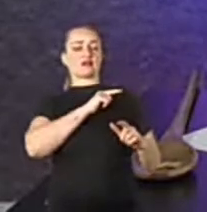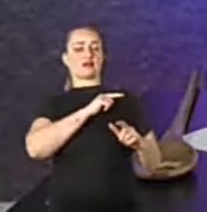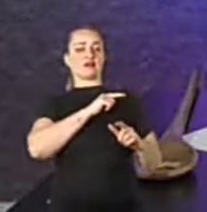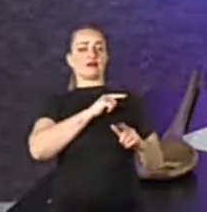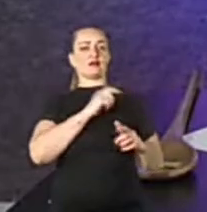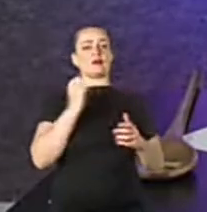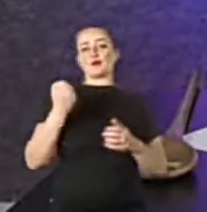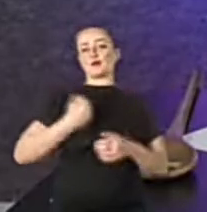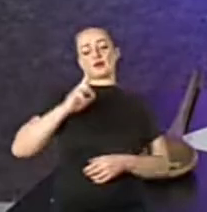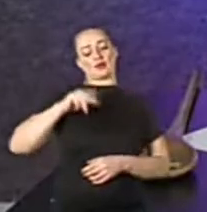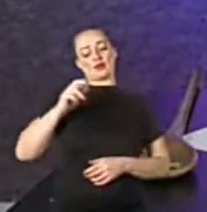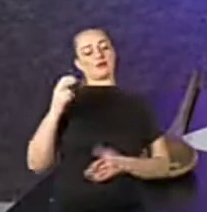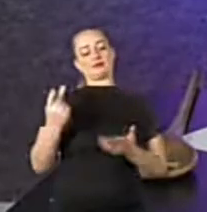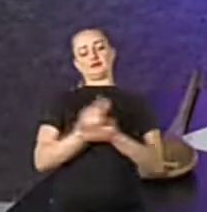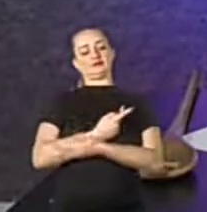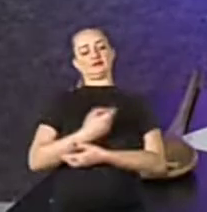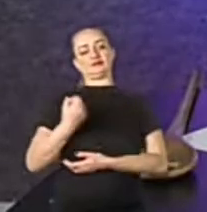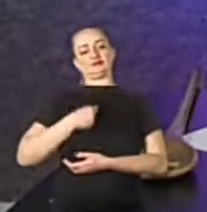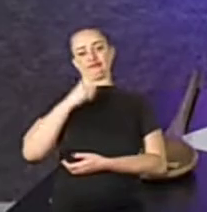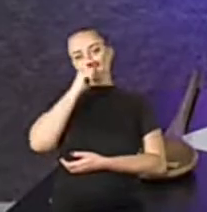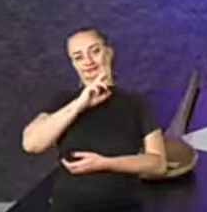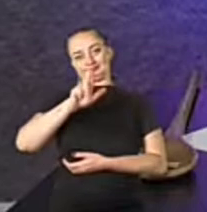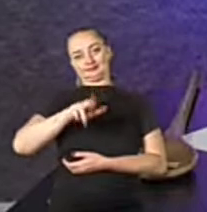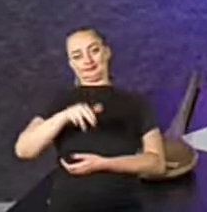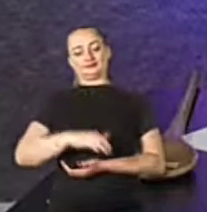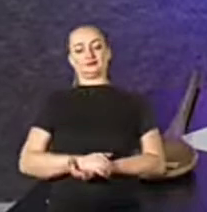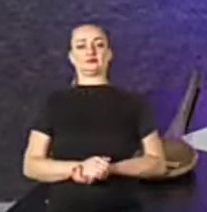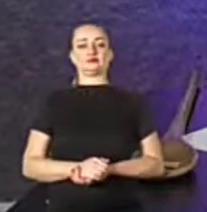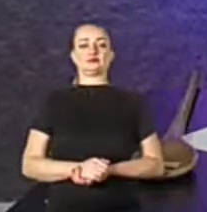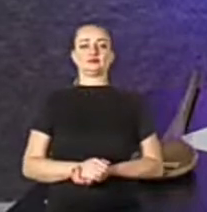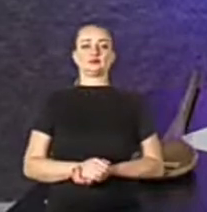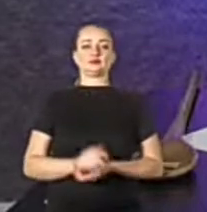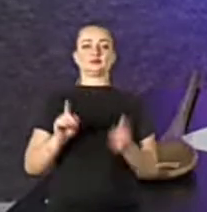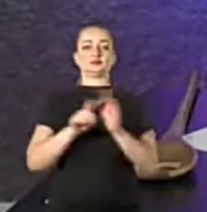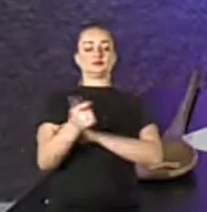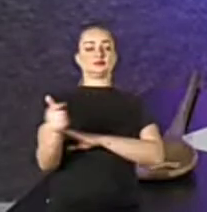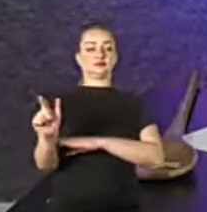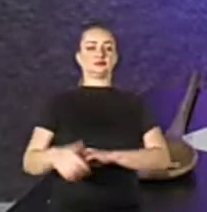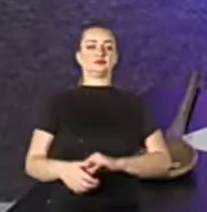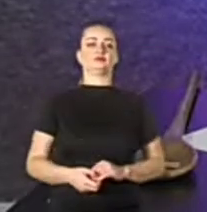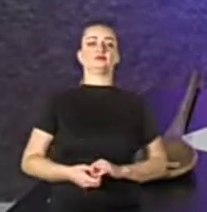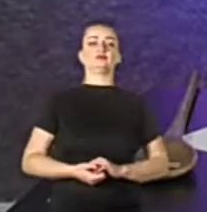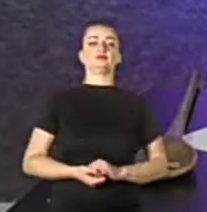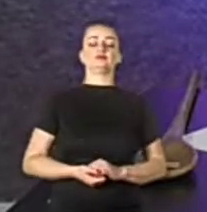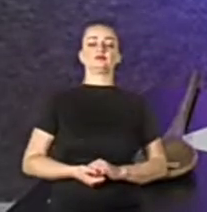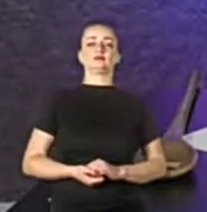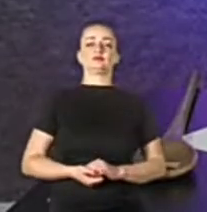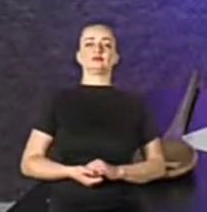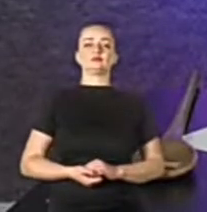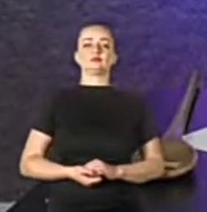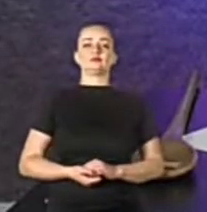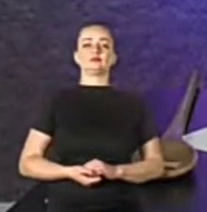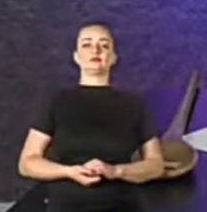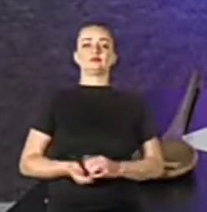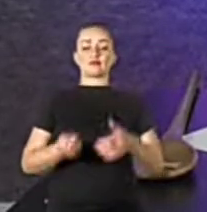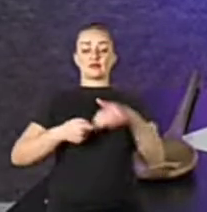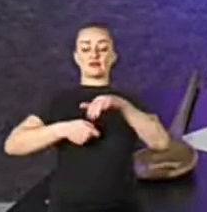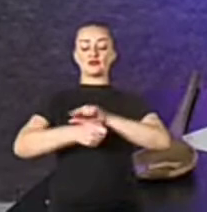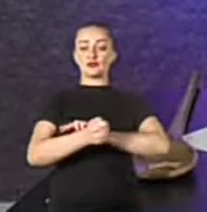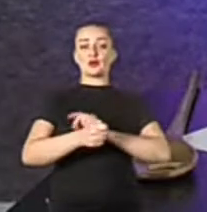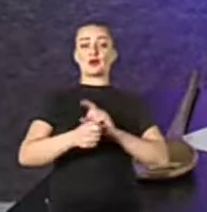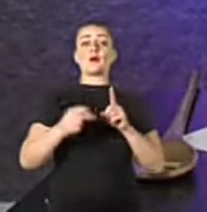jamais os números não mentem tá outra pergunta vale a pena investir no pré-fixado